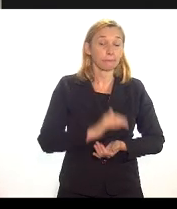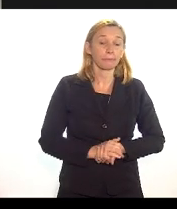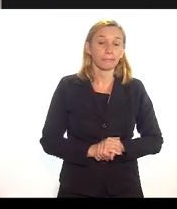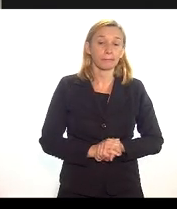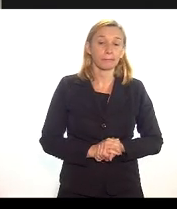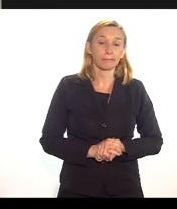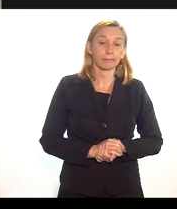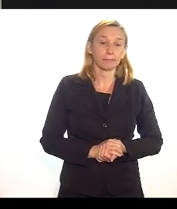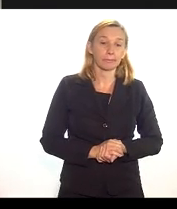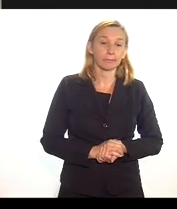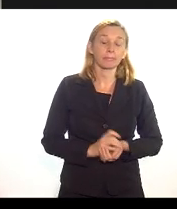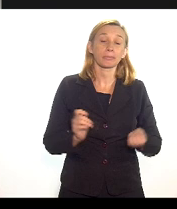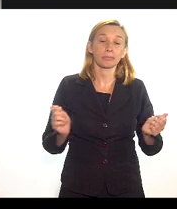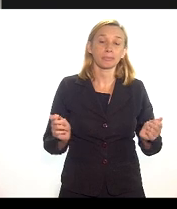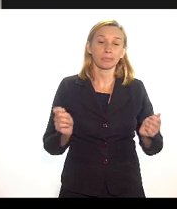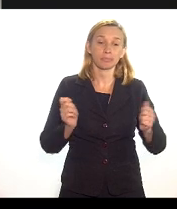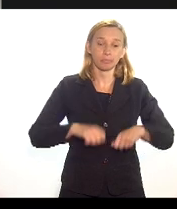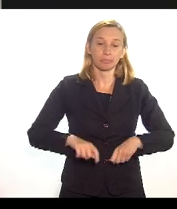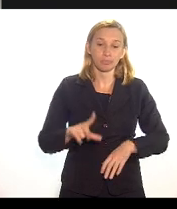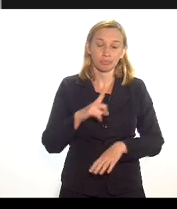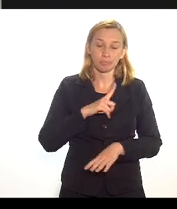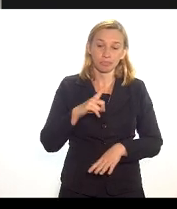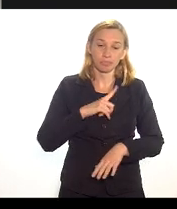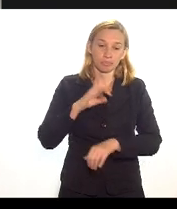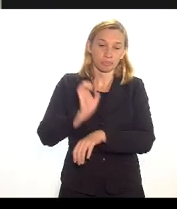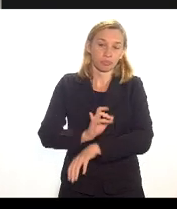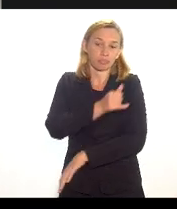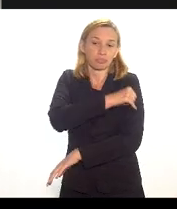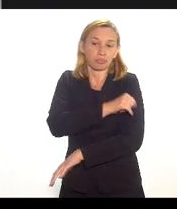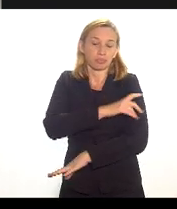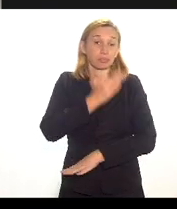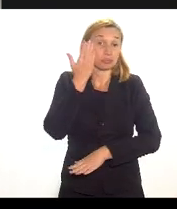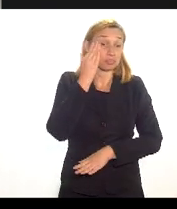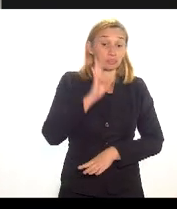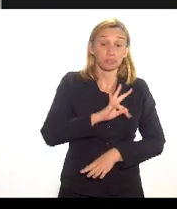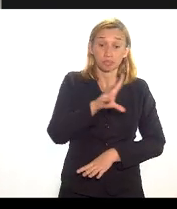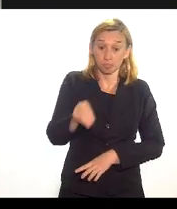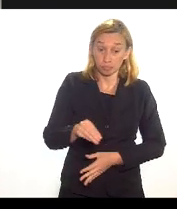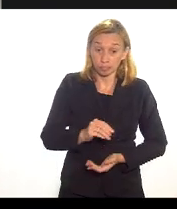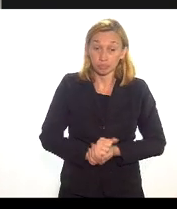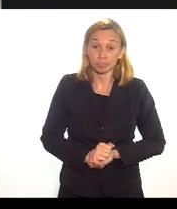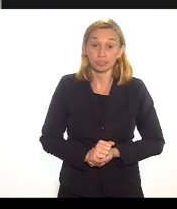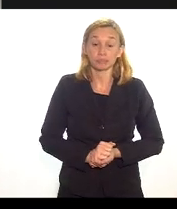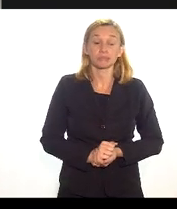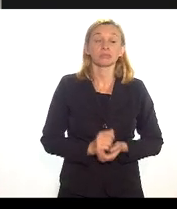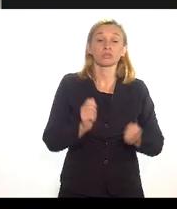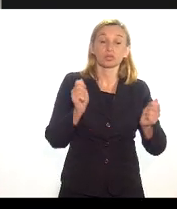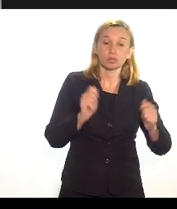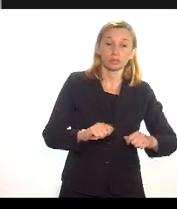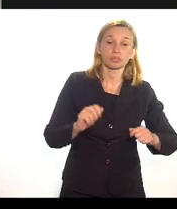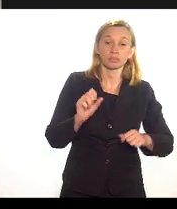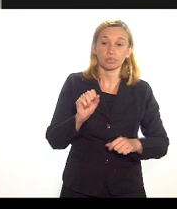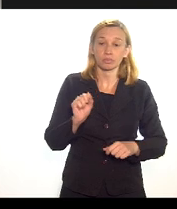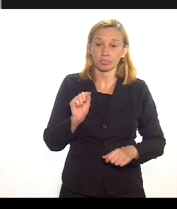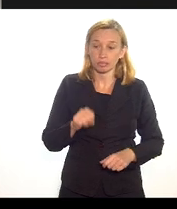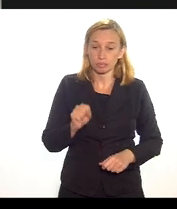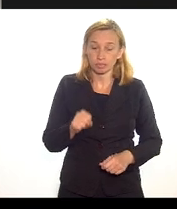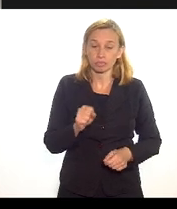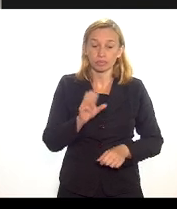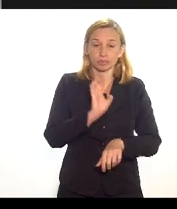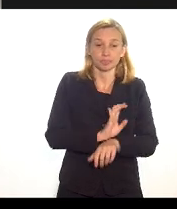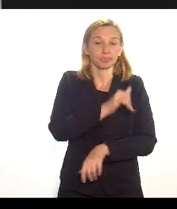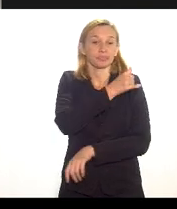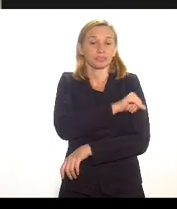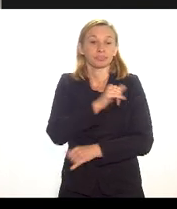que compete ao estado do Rio de Janeiro entender tudo isso, né? Compete, sim, ao Estado do Rio de Janeiro